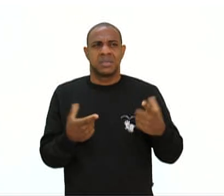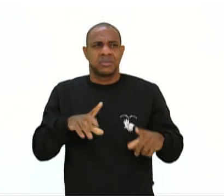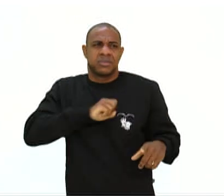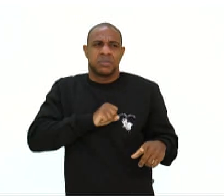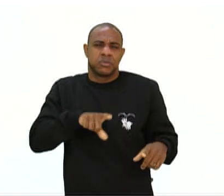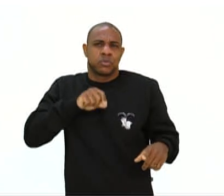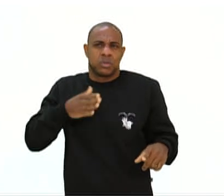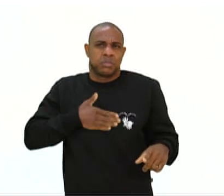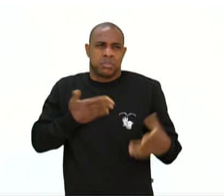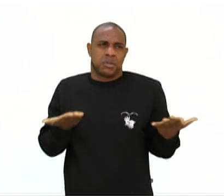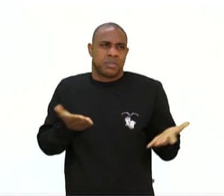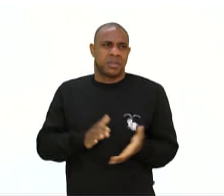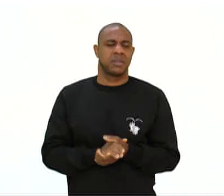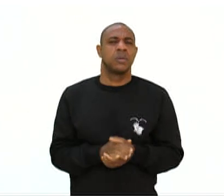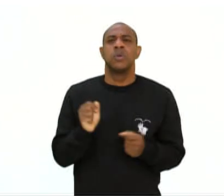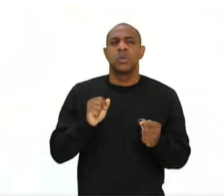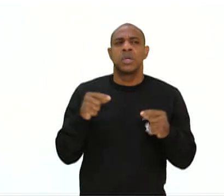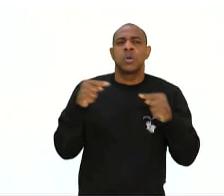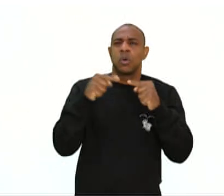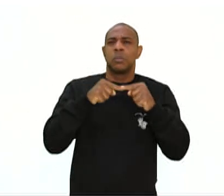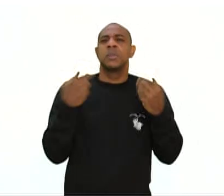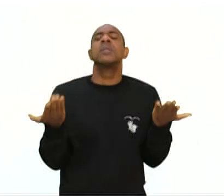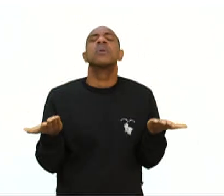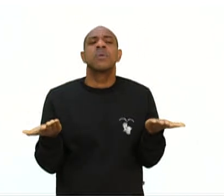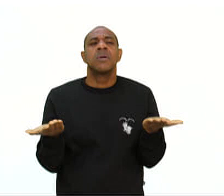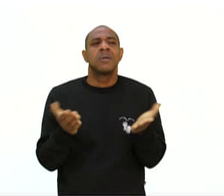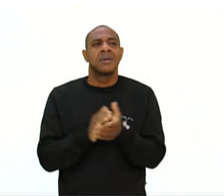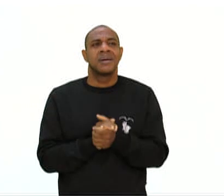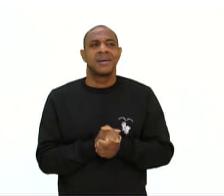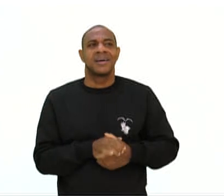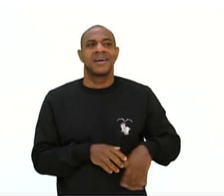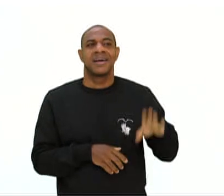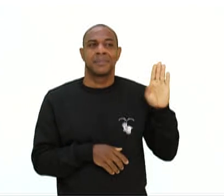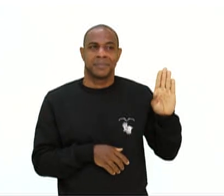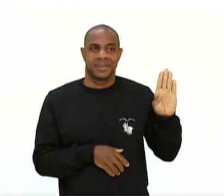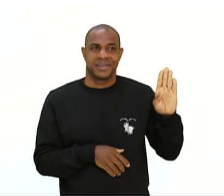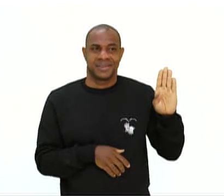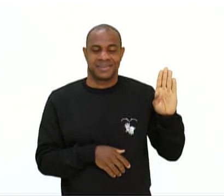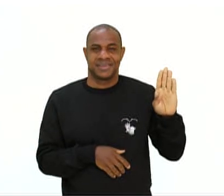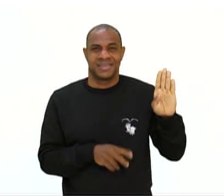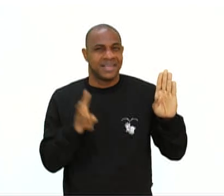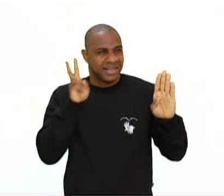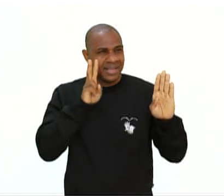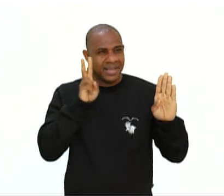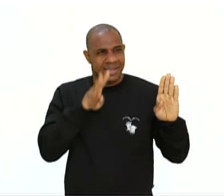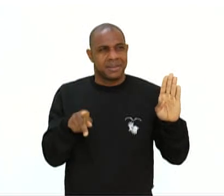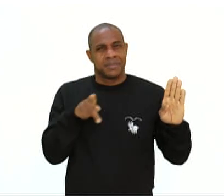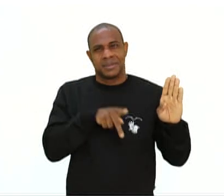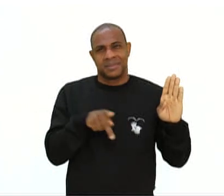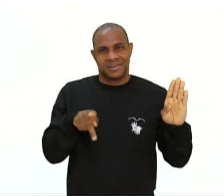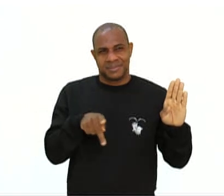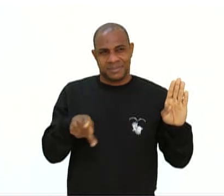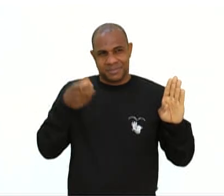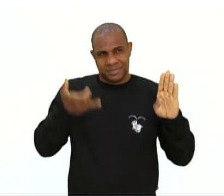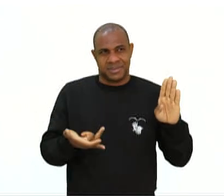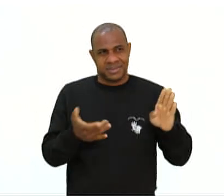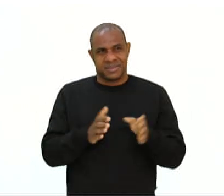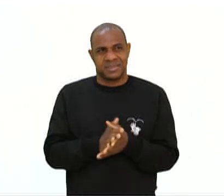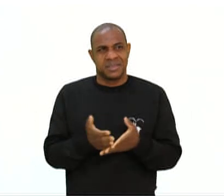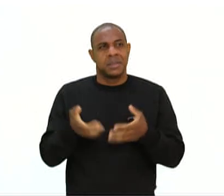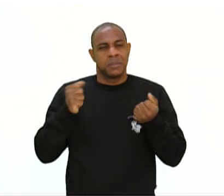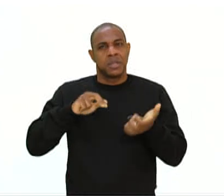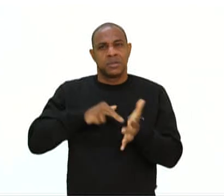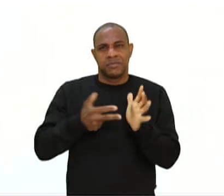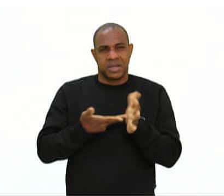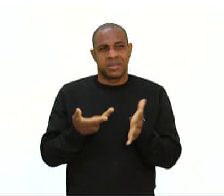aqui? Teacher, eu acho que é a letra B. Sim! Lembra que a teacher falou too much eu poderia traduzir como bastante,